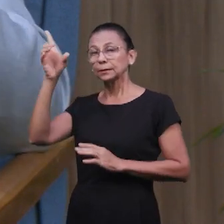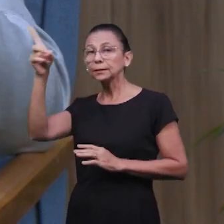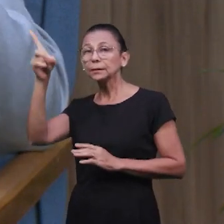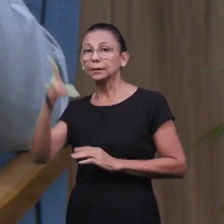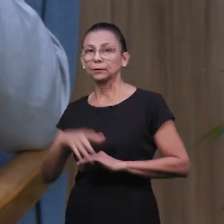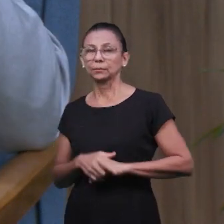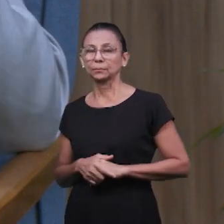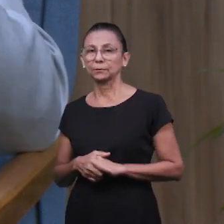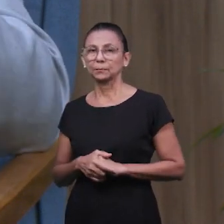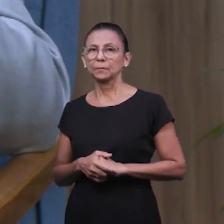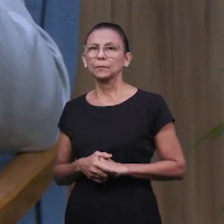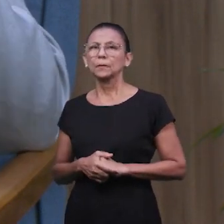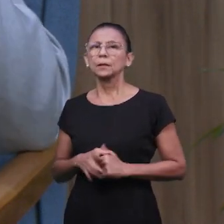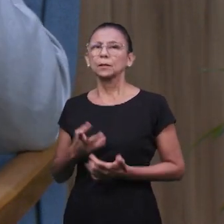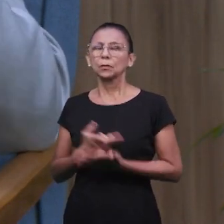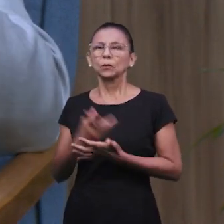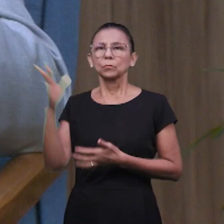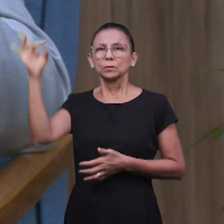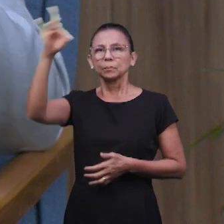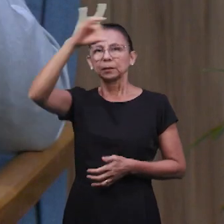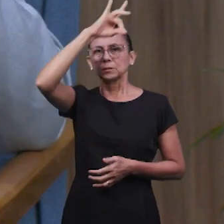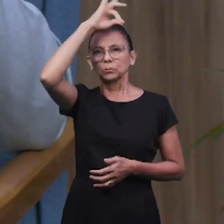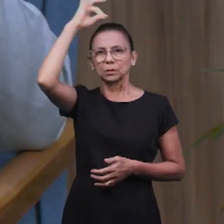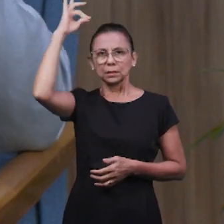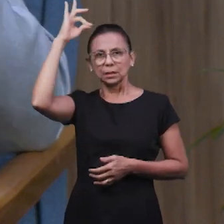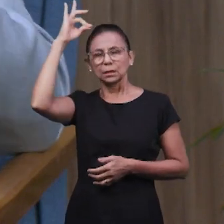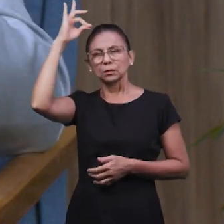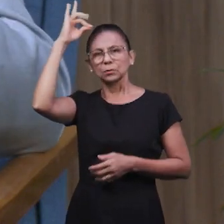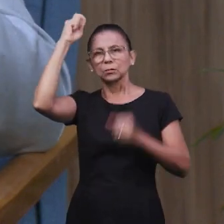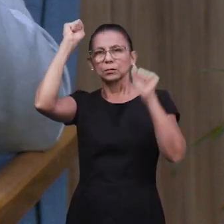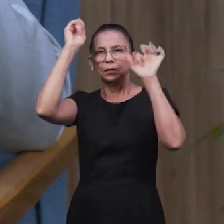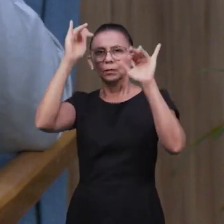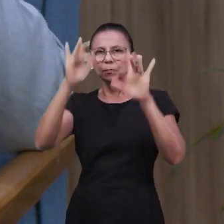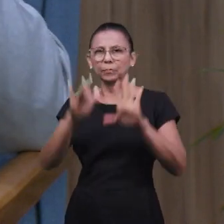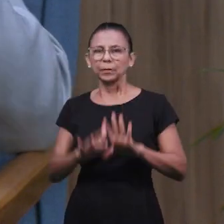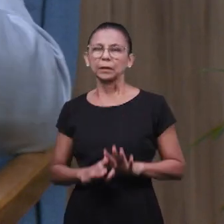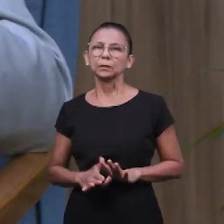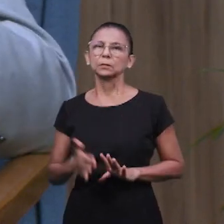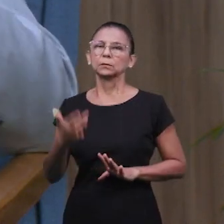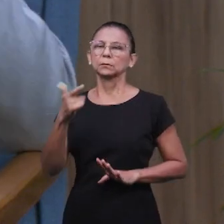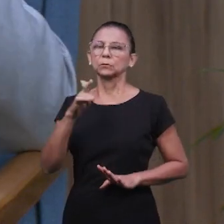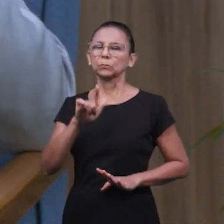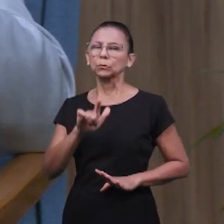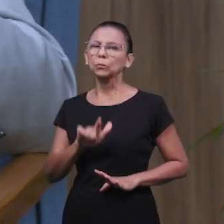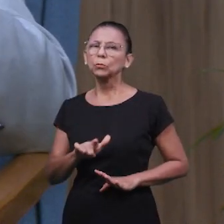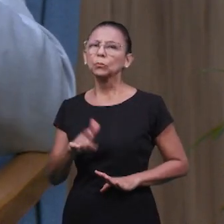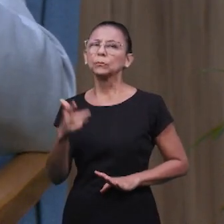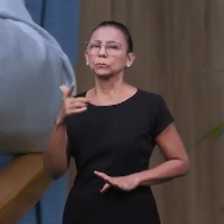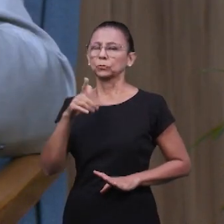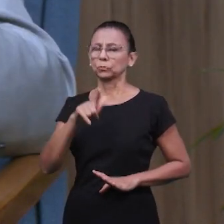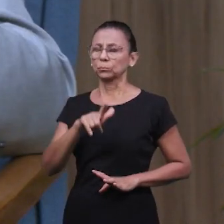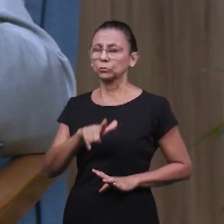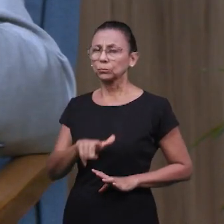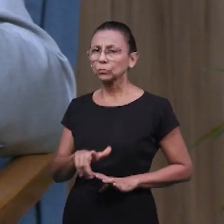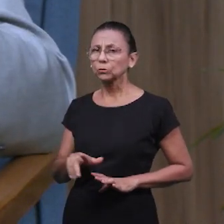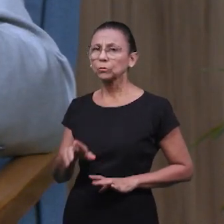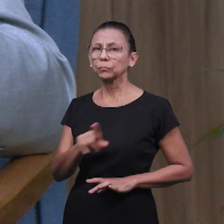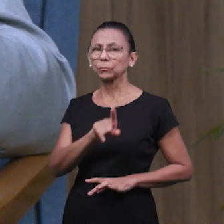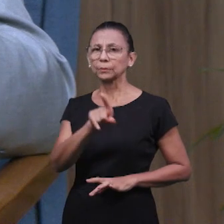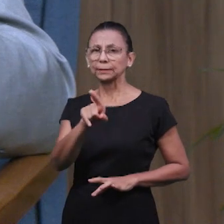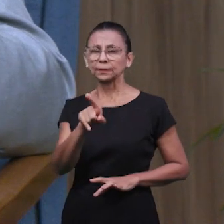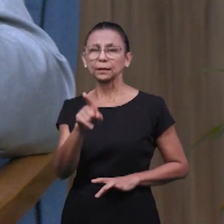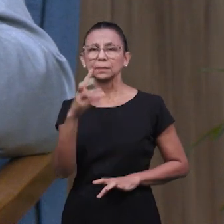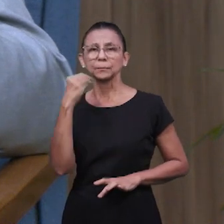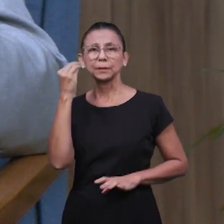servo é se renovando a bênção, e ele vai tendo experiências cada vez mais profundas com Deus. Então, quando